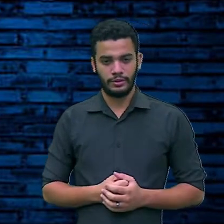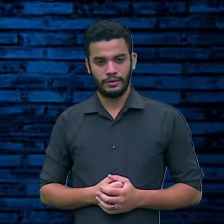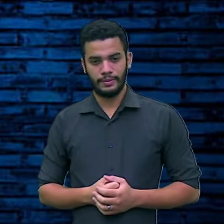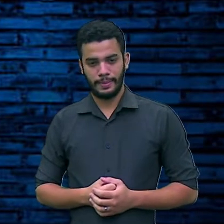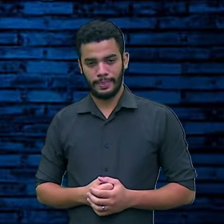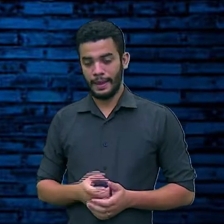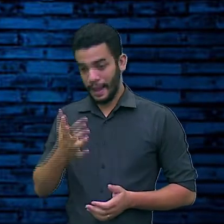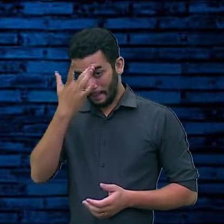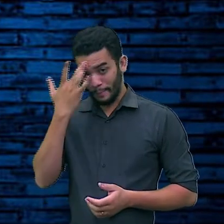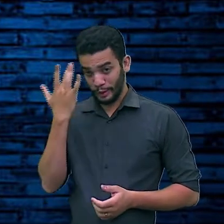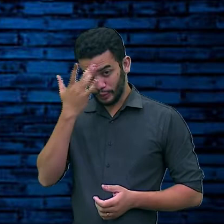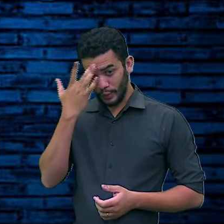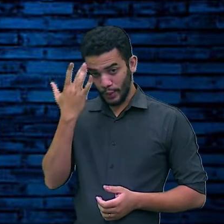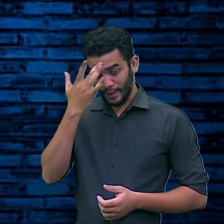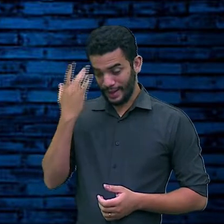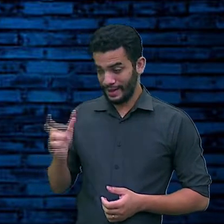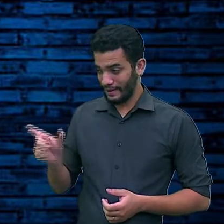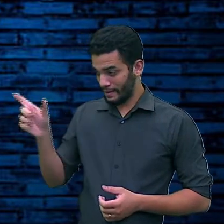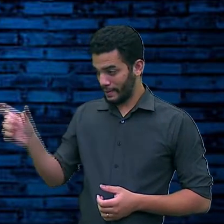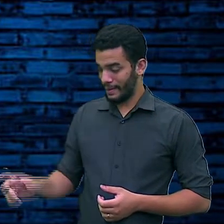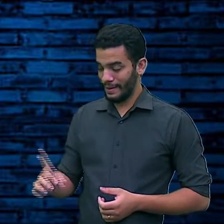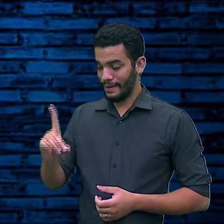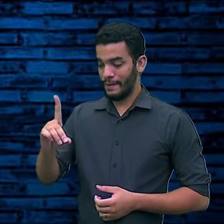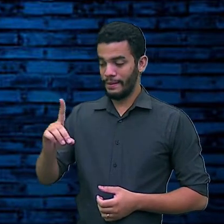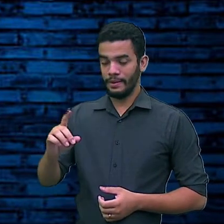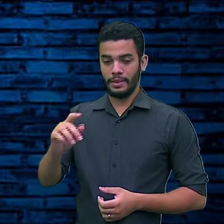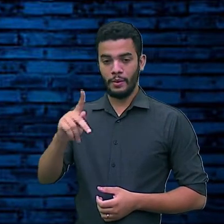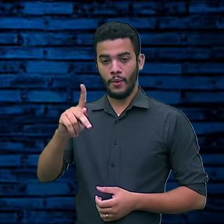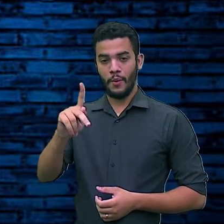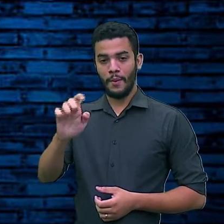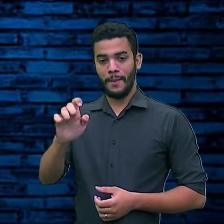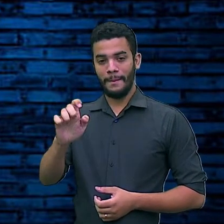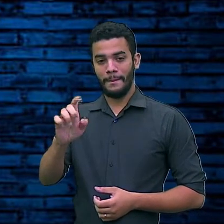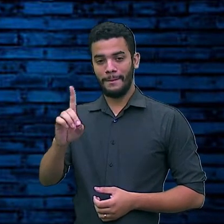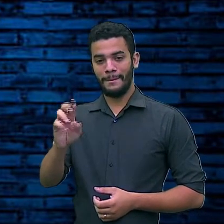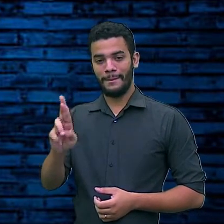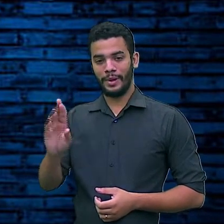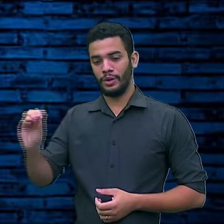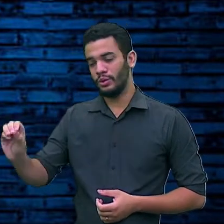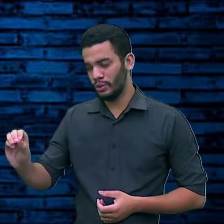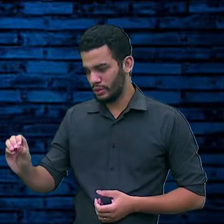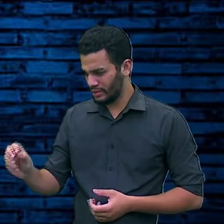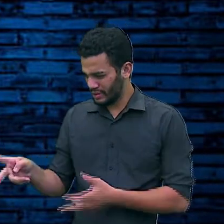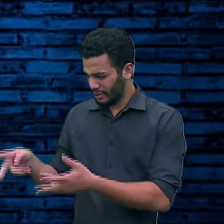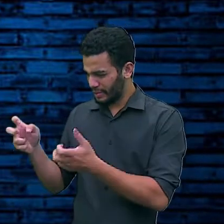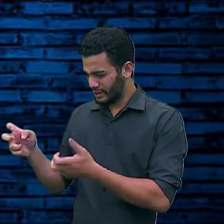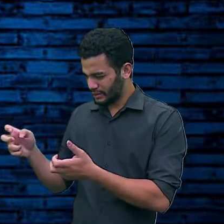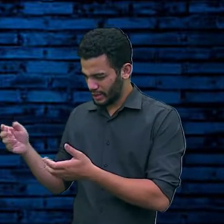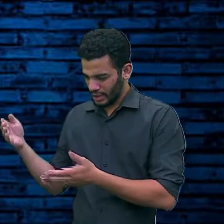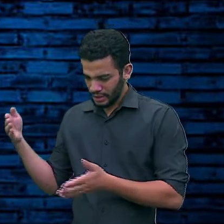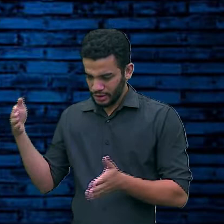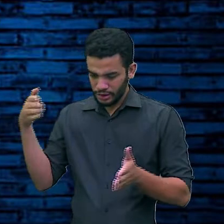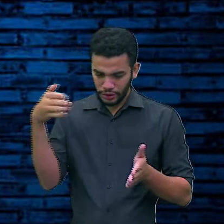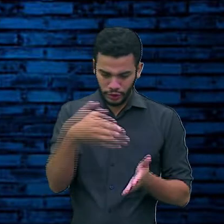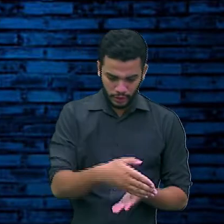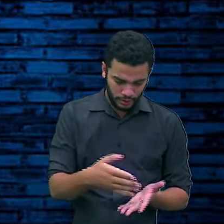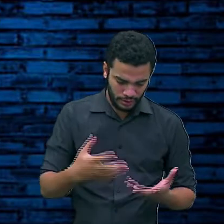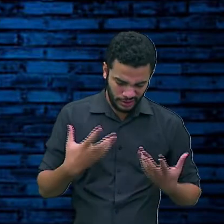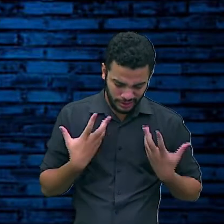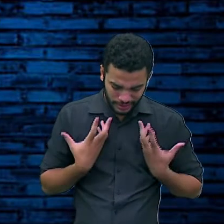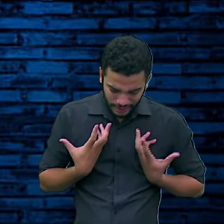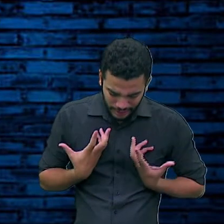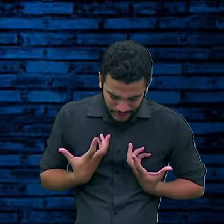Pedro. Ah, como que o Pedro estava, né? Ele chegou, né? Apontou uma característica aí momentânea do Pedro, não é